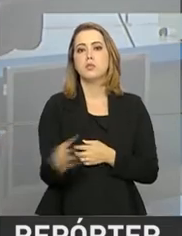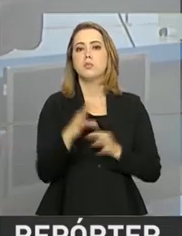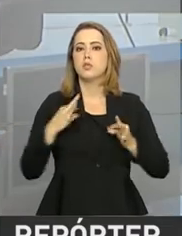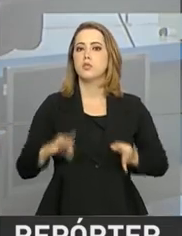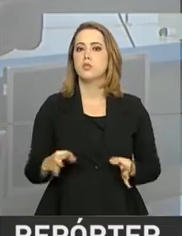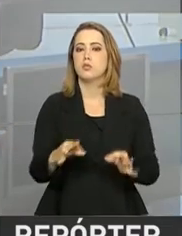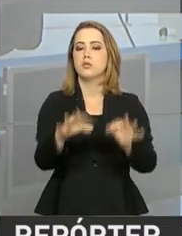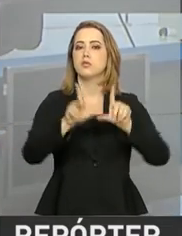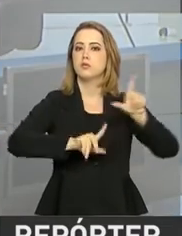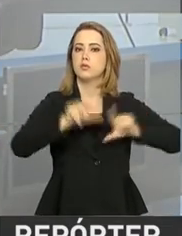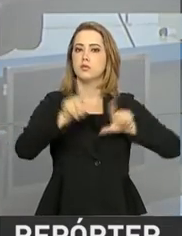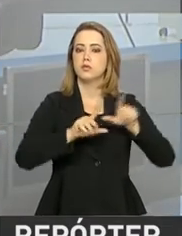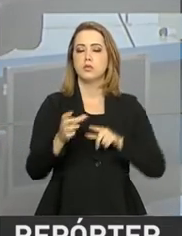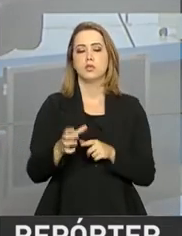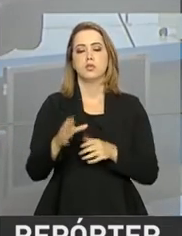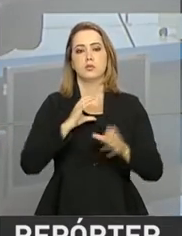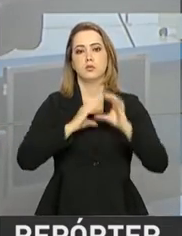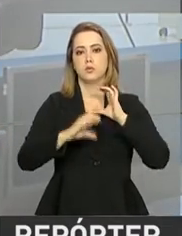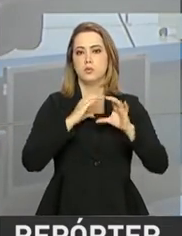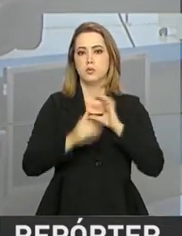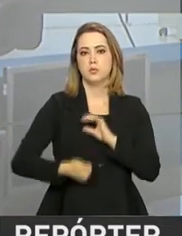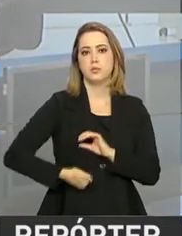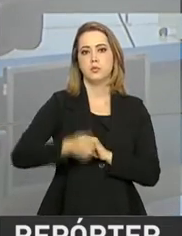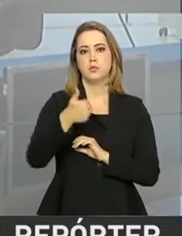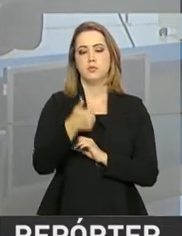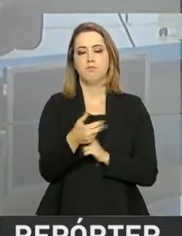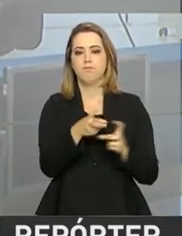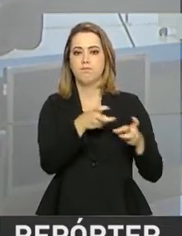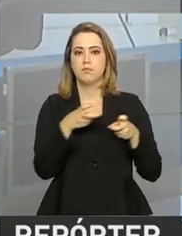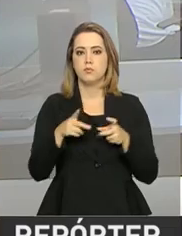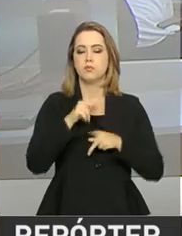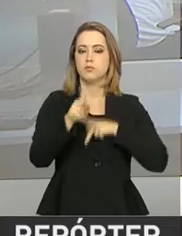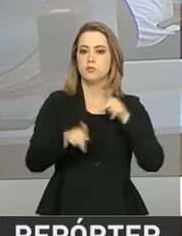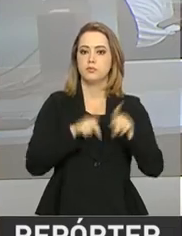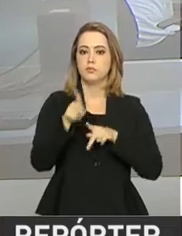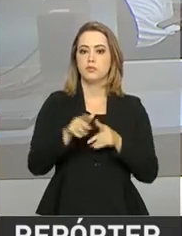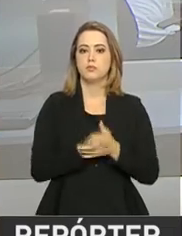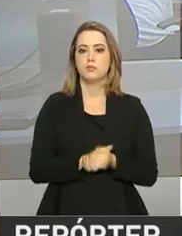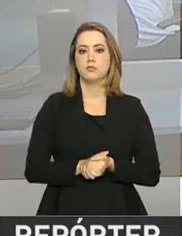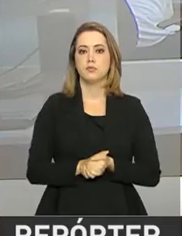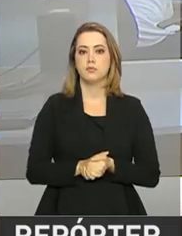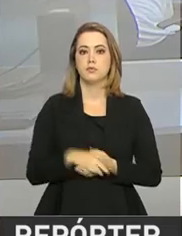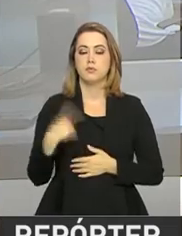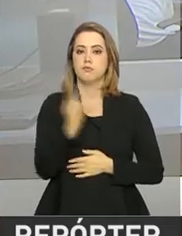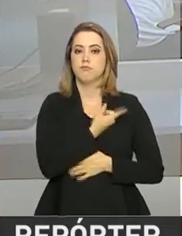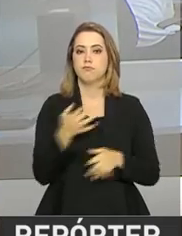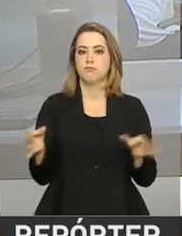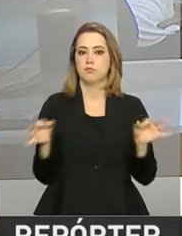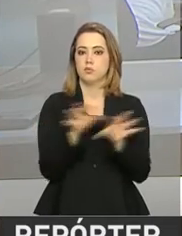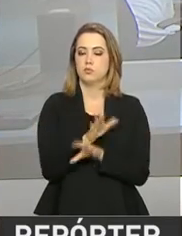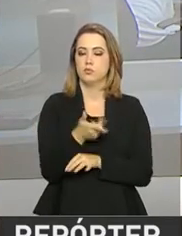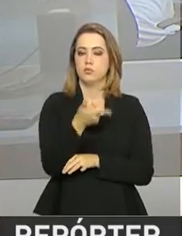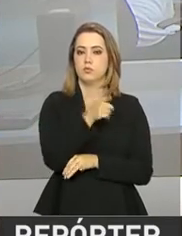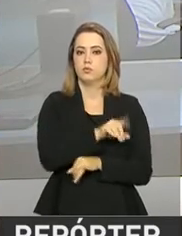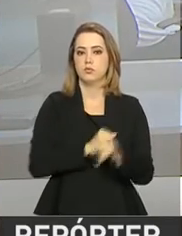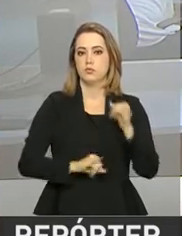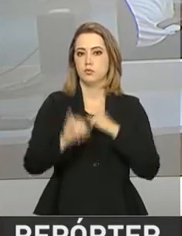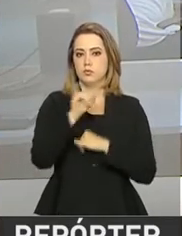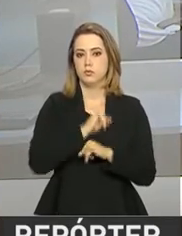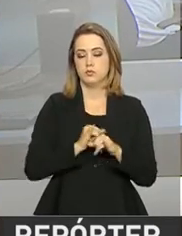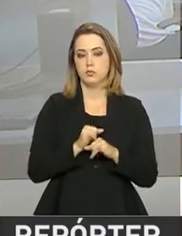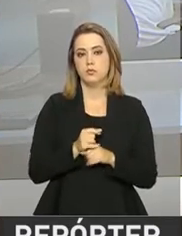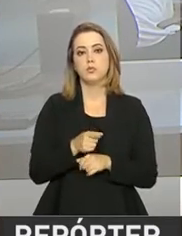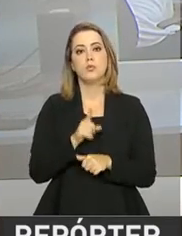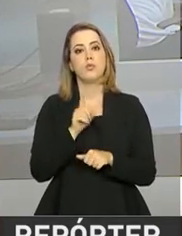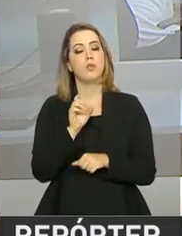mais dinâmica atendendo às expectativas da população nós ficamos por aqui voltamos a qualquer momento com outras